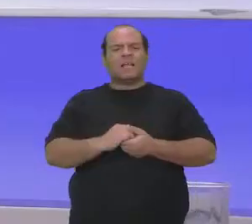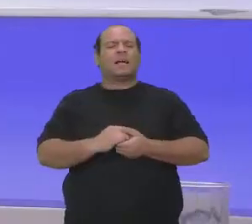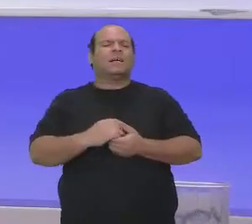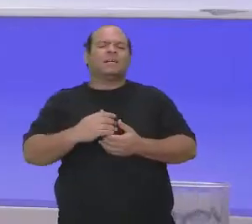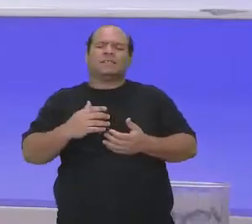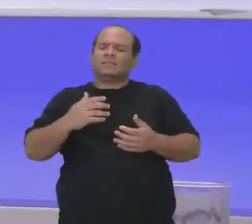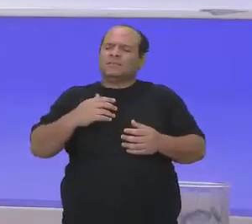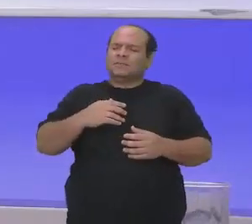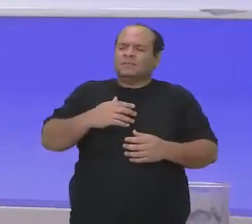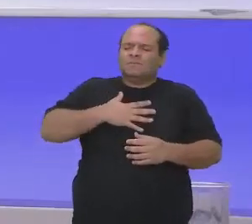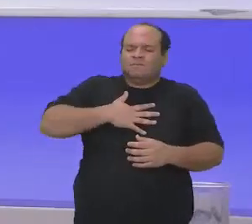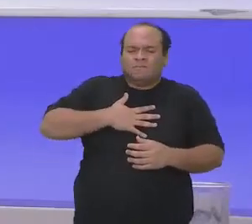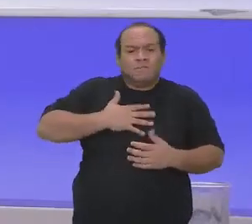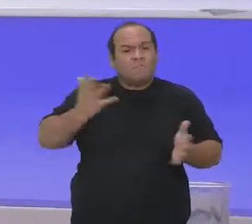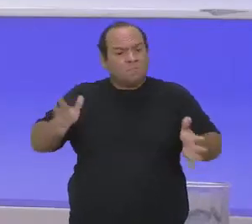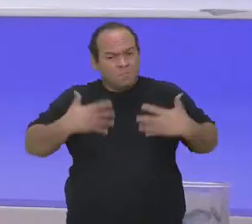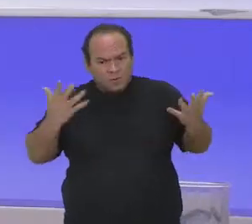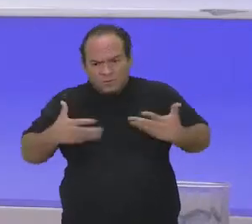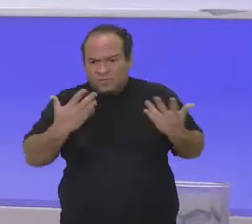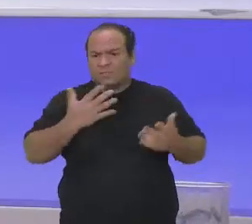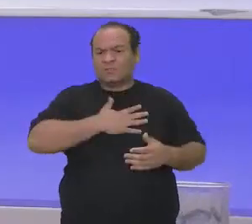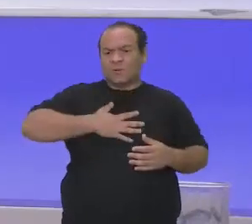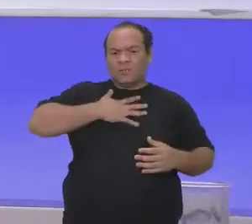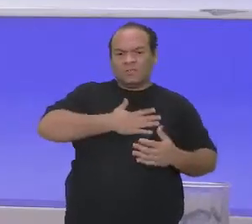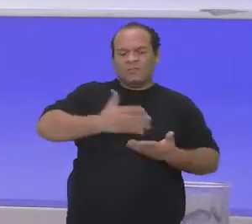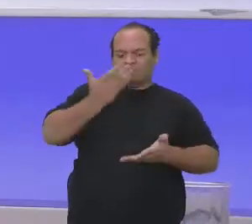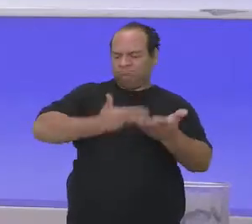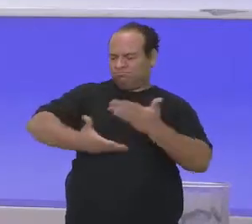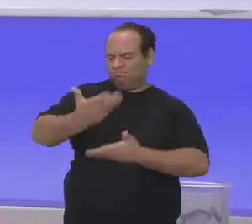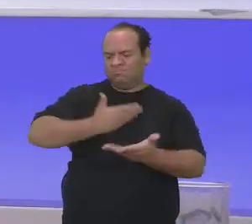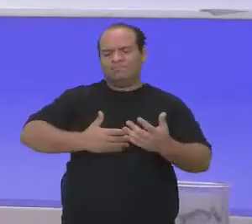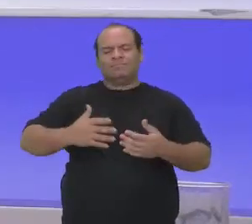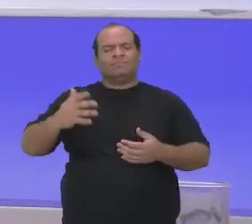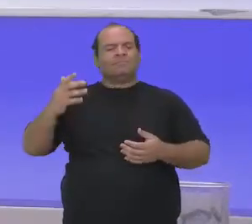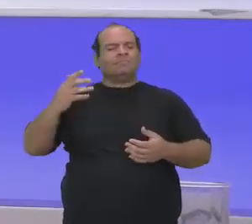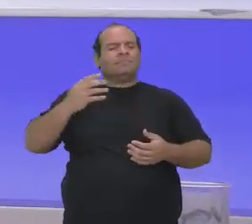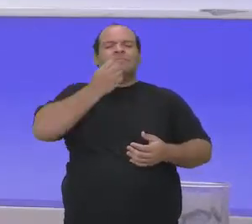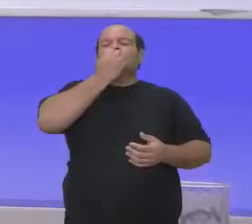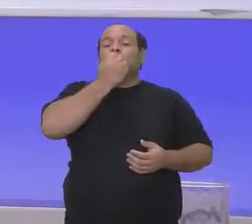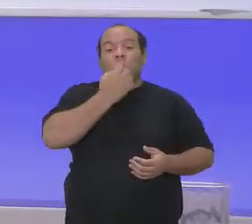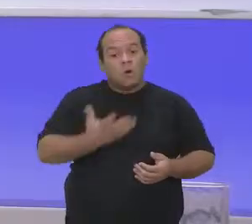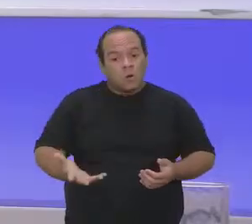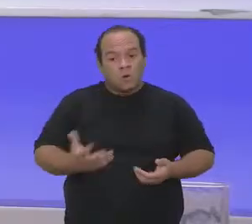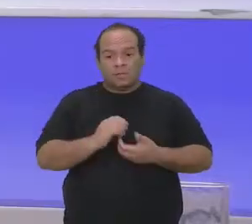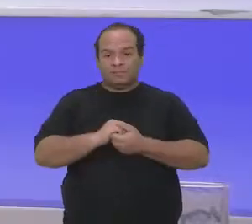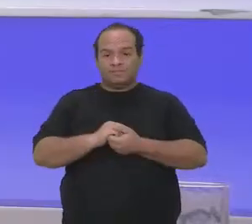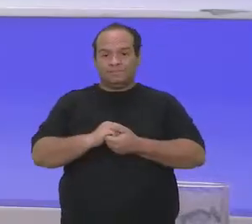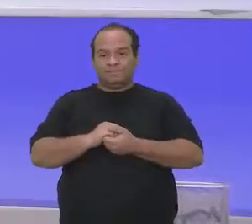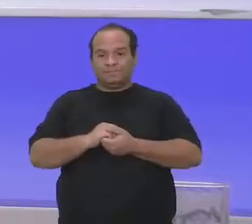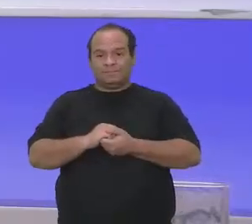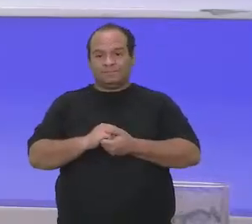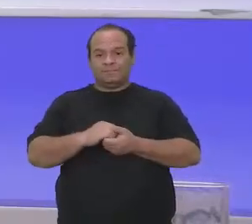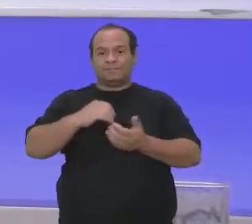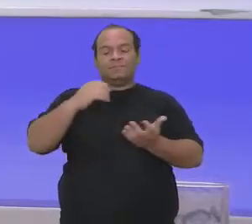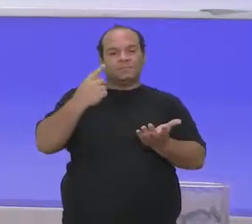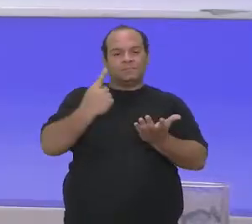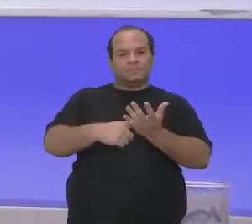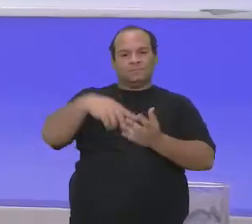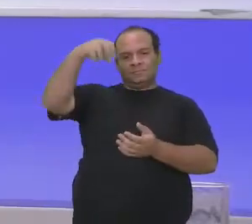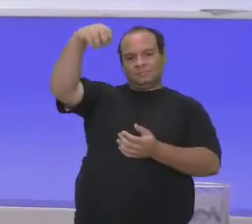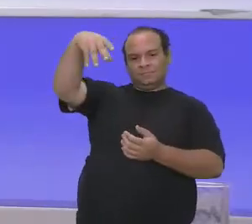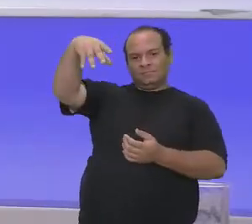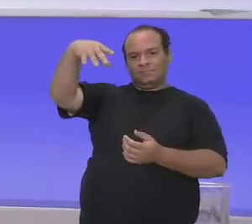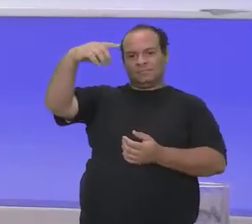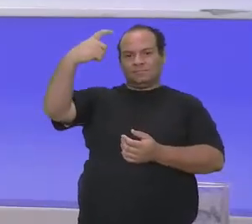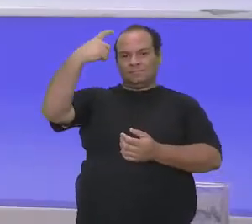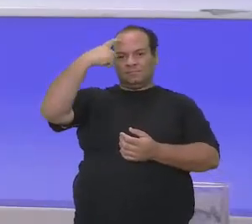prazer enorme estar aqui com vocês. Foi uma troca muito gostosa. Espero que quando a gente for acender agora uma luz, a gente